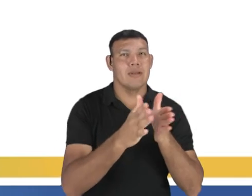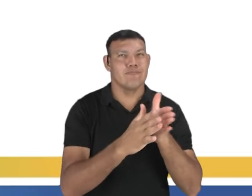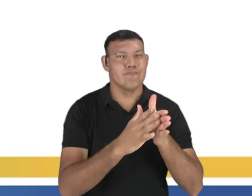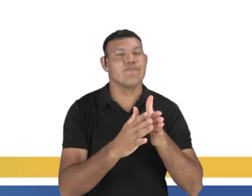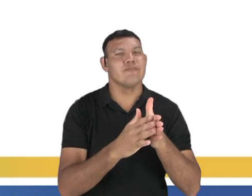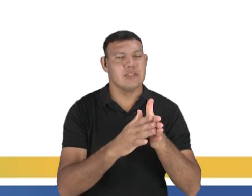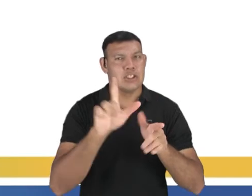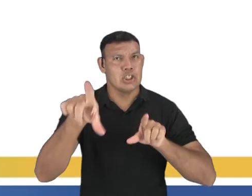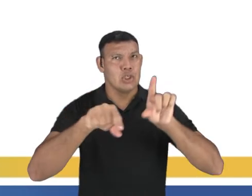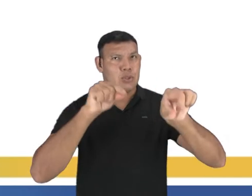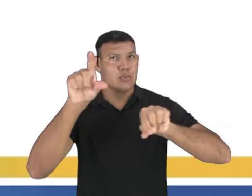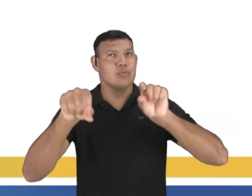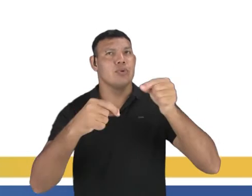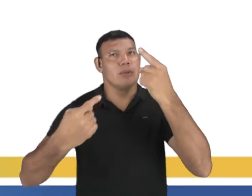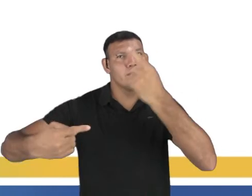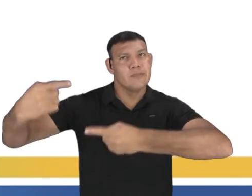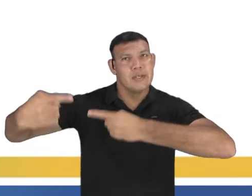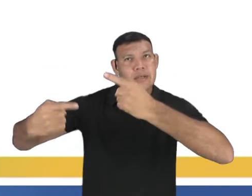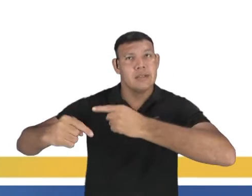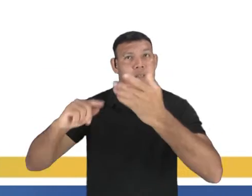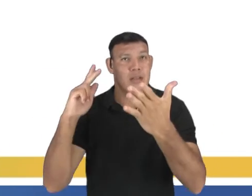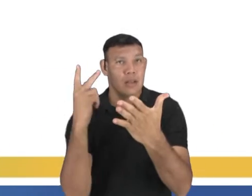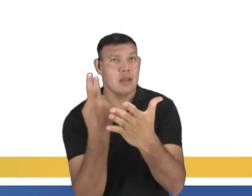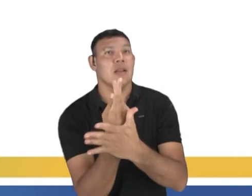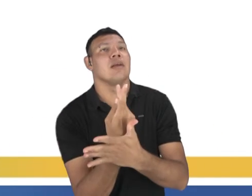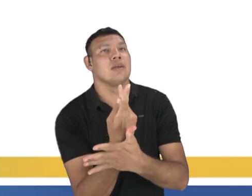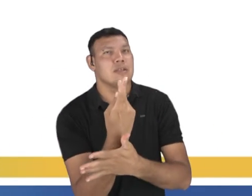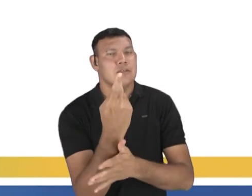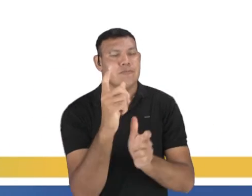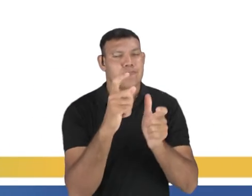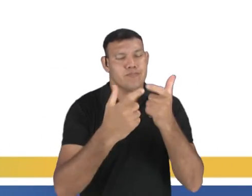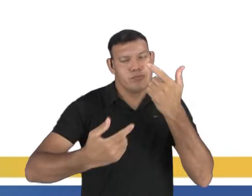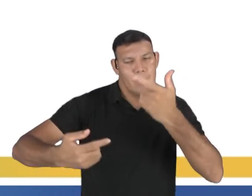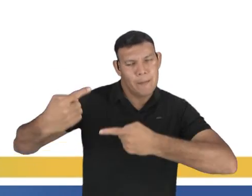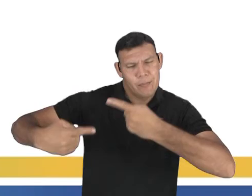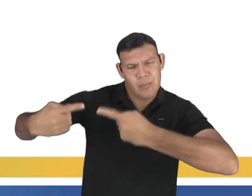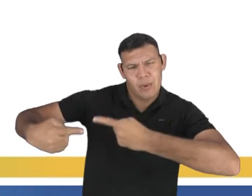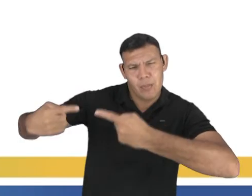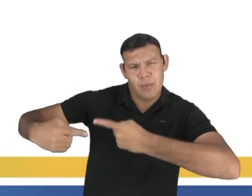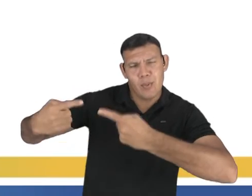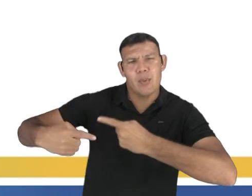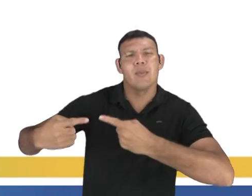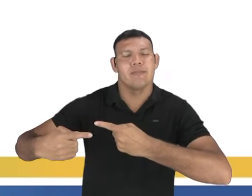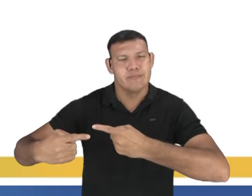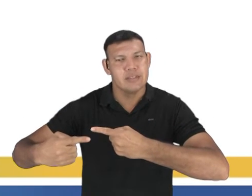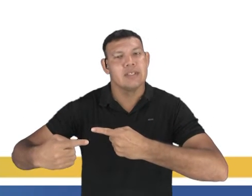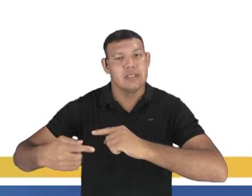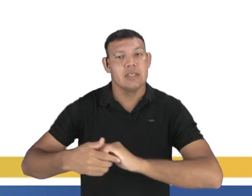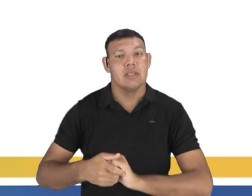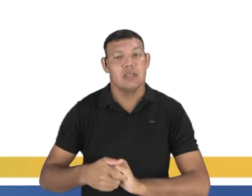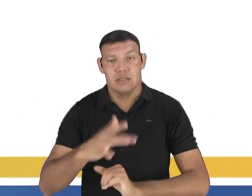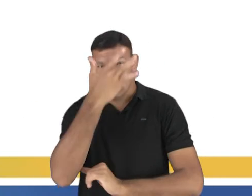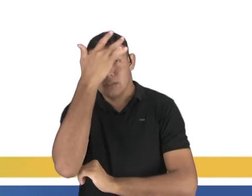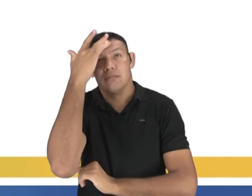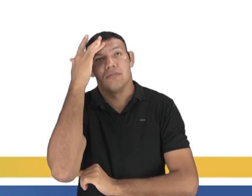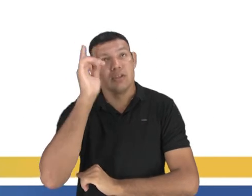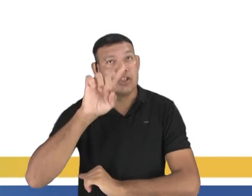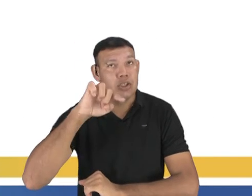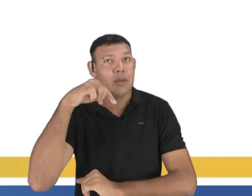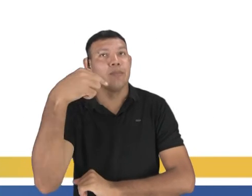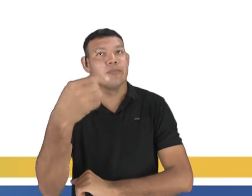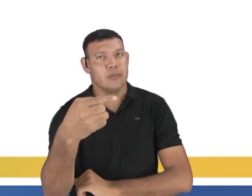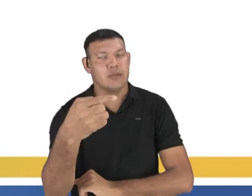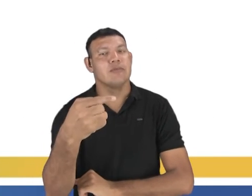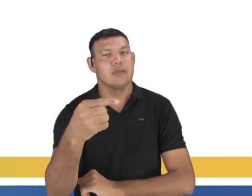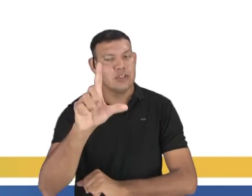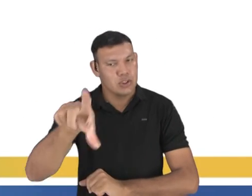decisões políticas ocorra a partir de uma ampla discussão pública para somente então